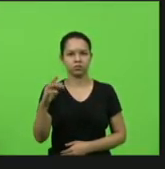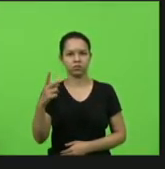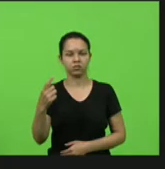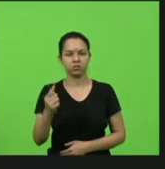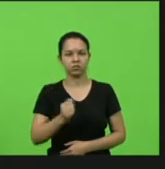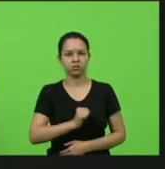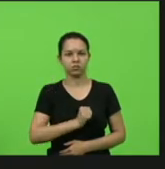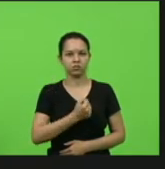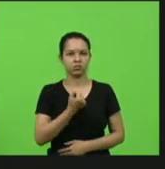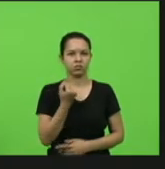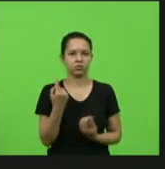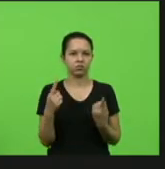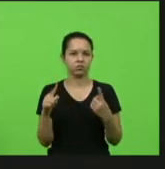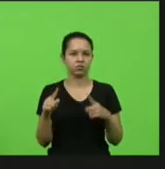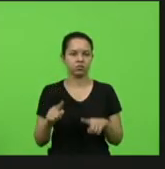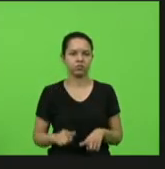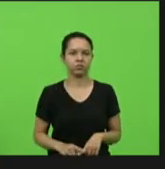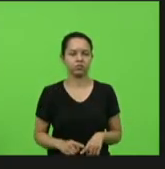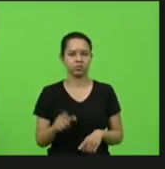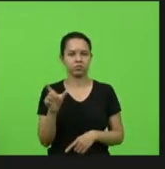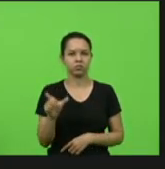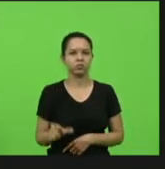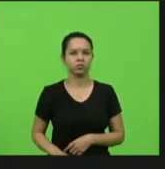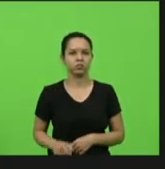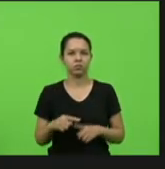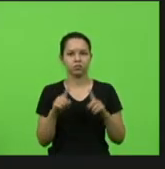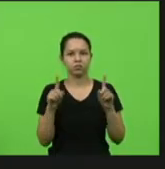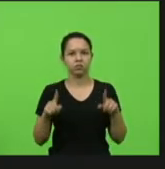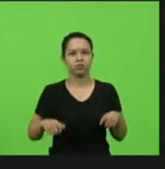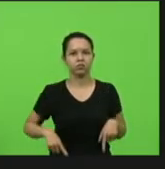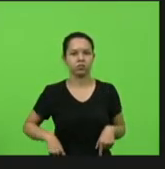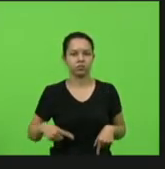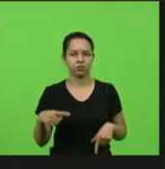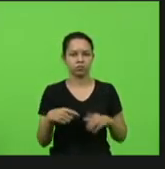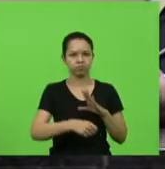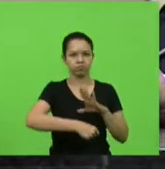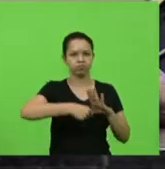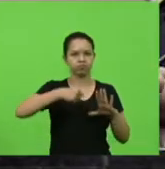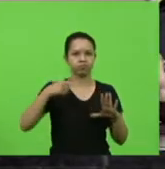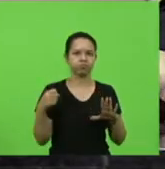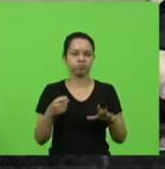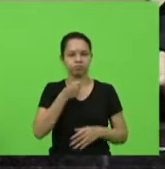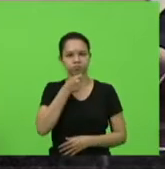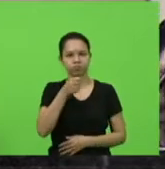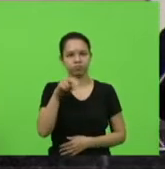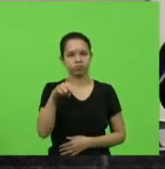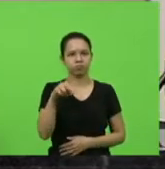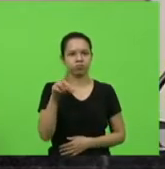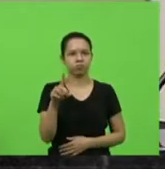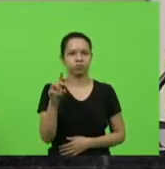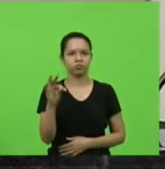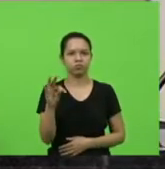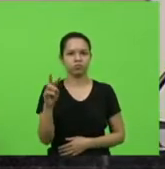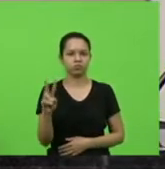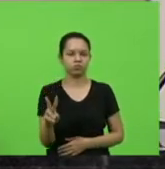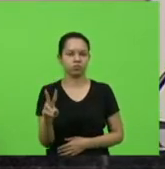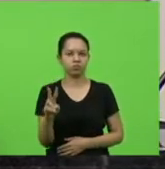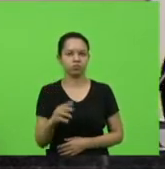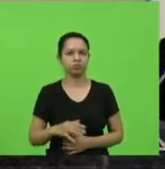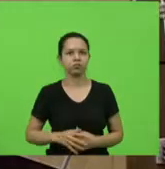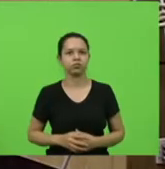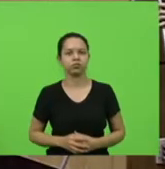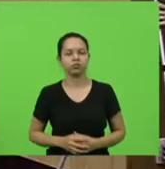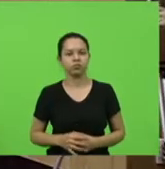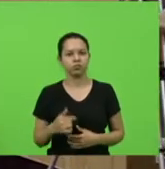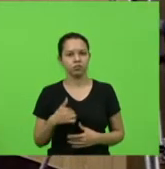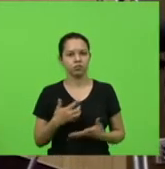dos funcionários em agredir jornalista da NDTV, em discussão. Senhor presidente, eu gostaria de fazer. Gostaria